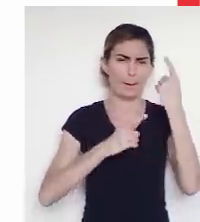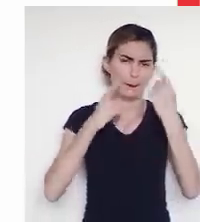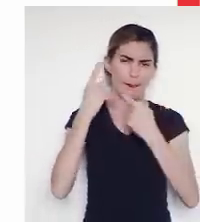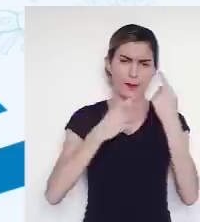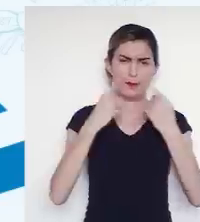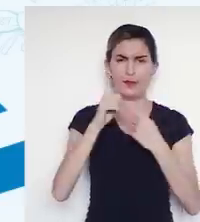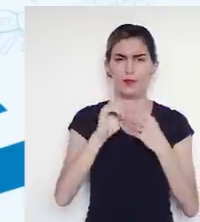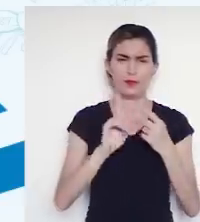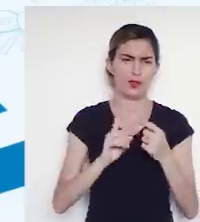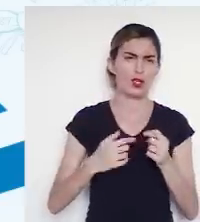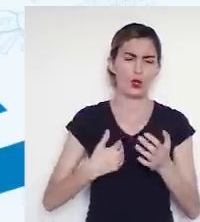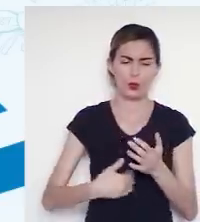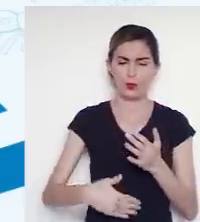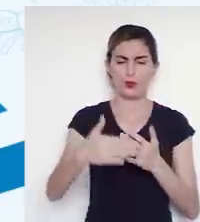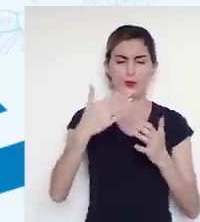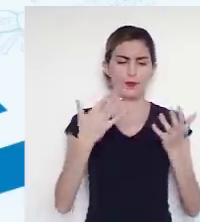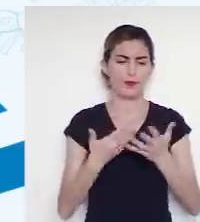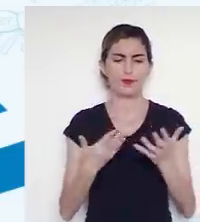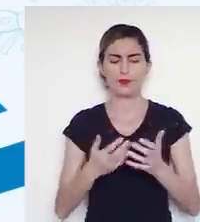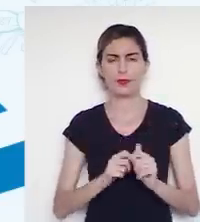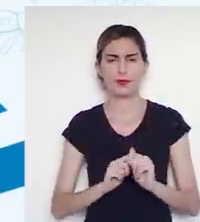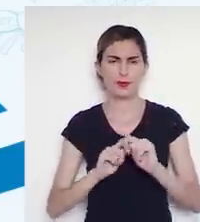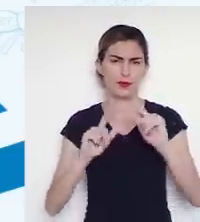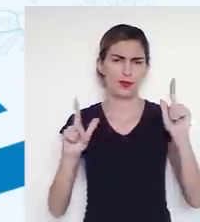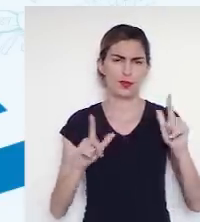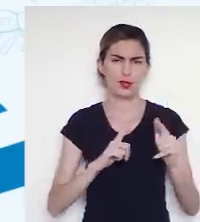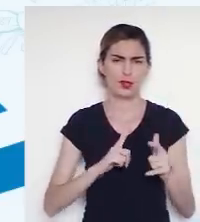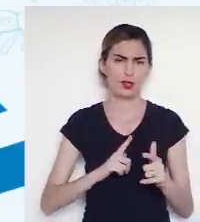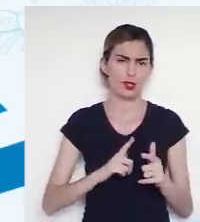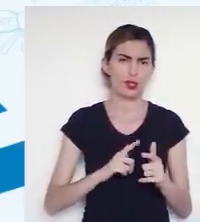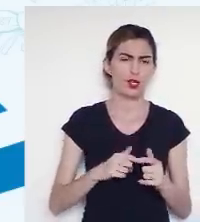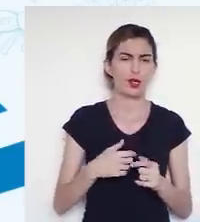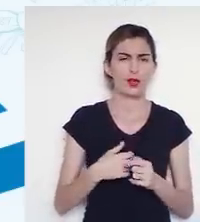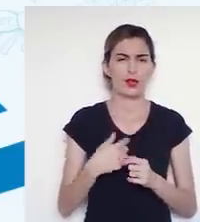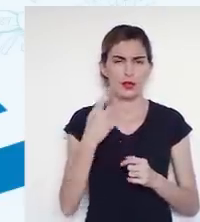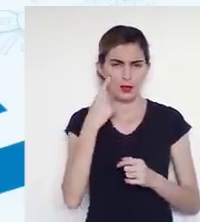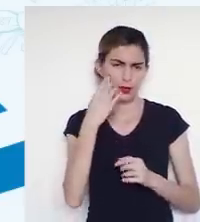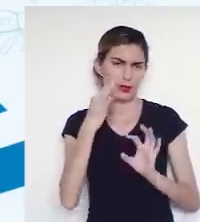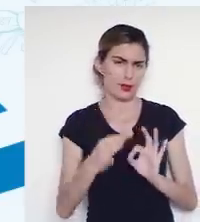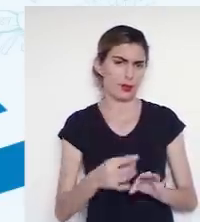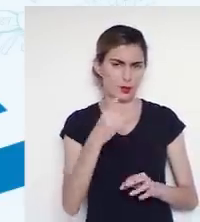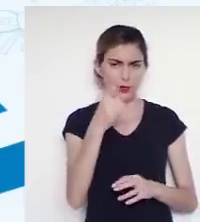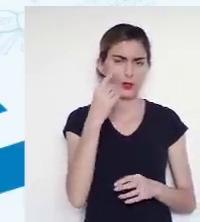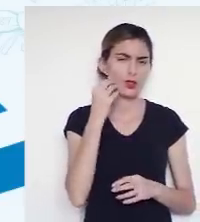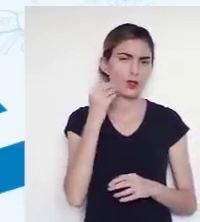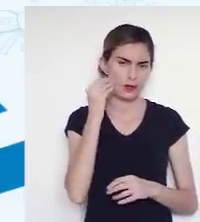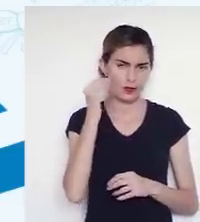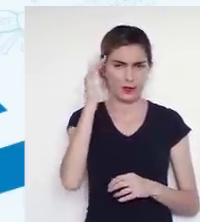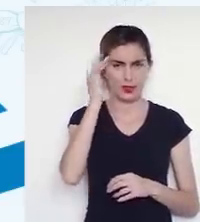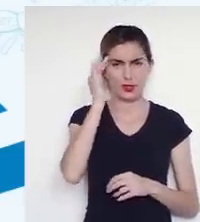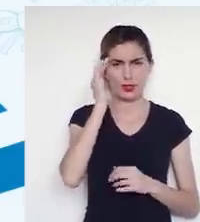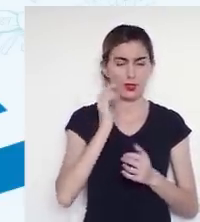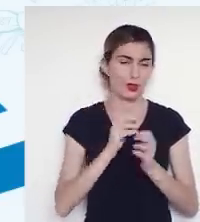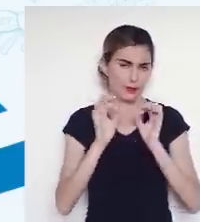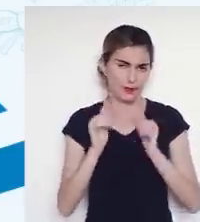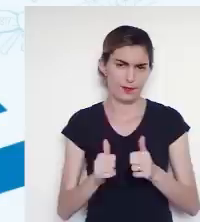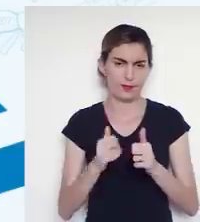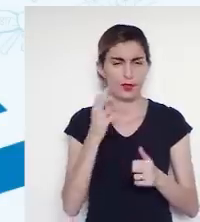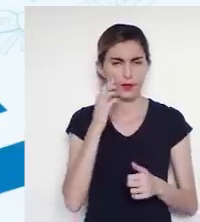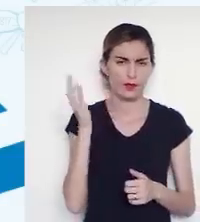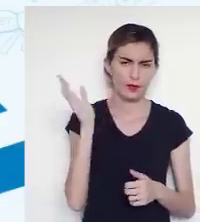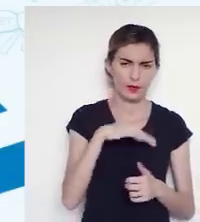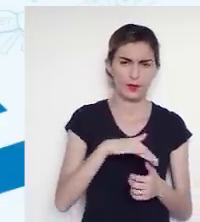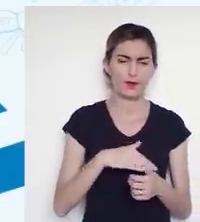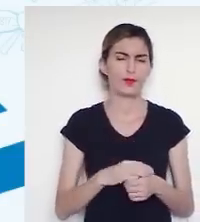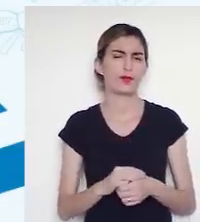preocupado. Eu passarei agora para uma sessão que certamente você vai entender, tá joia? Então vamos